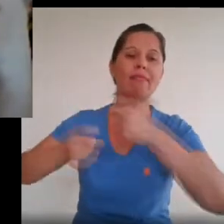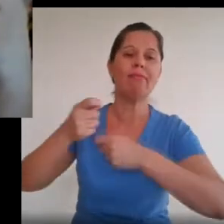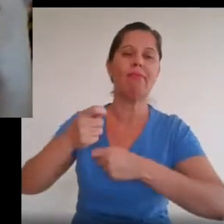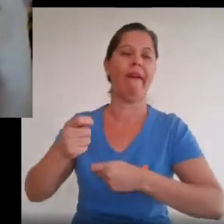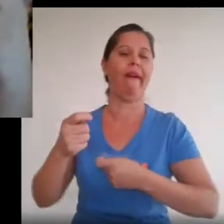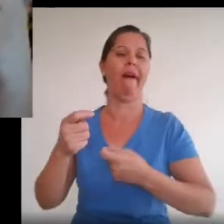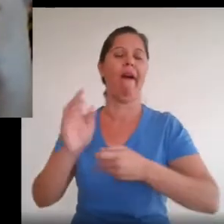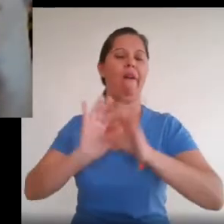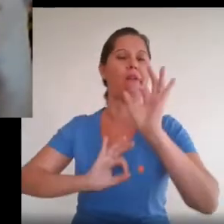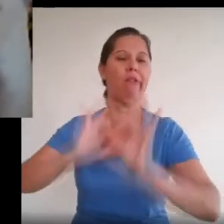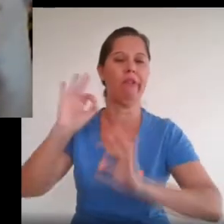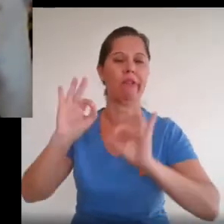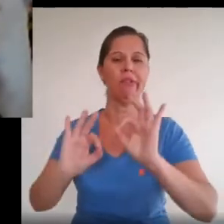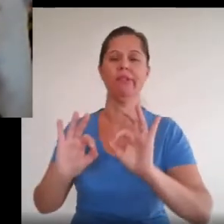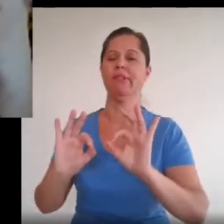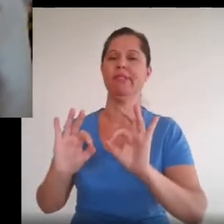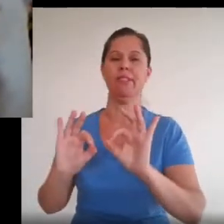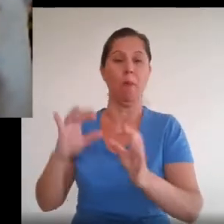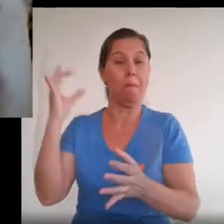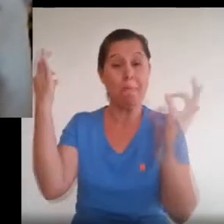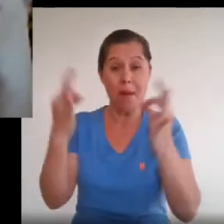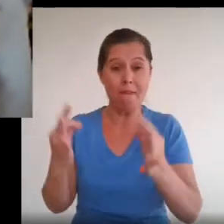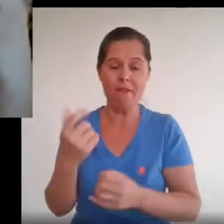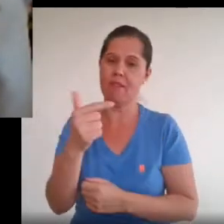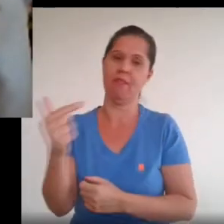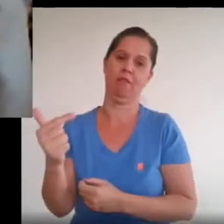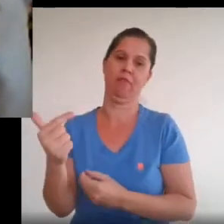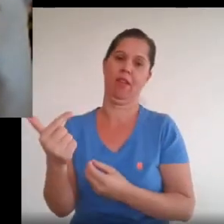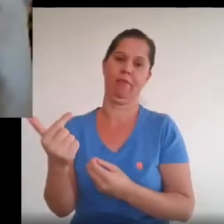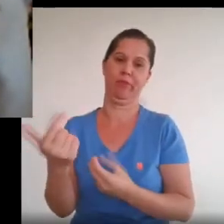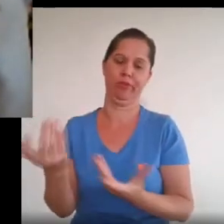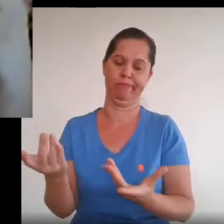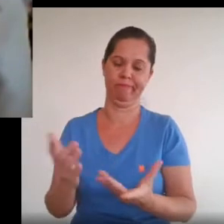teve um manejo adequado. E aí, gente,